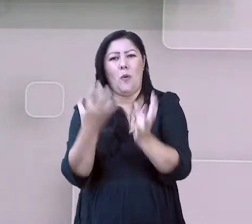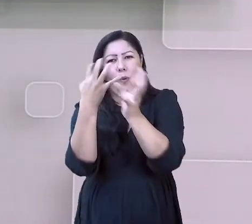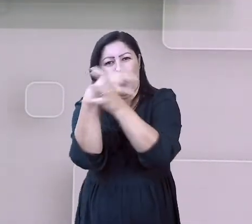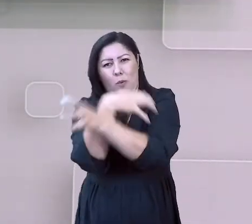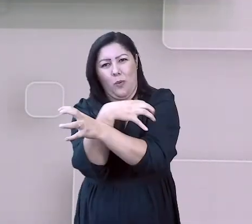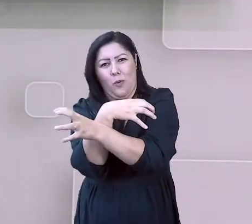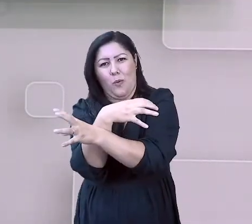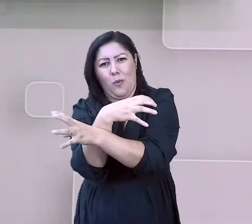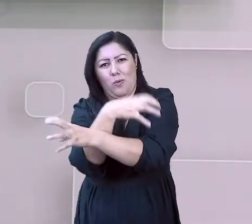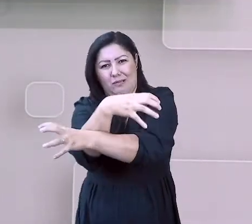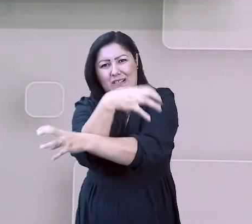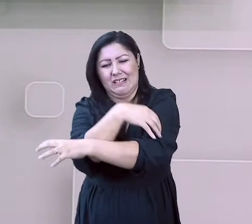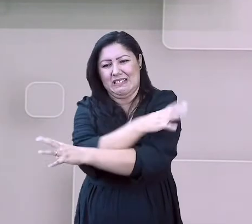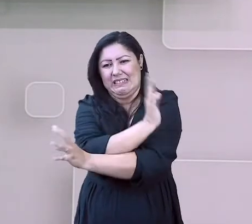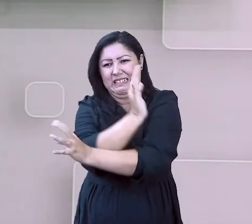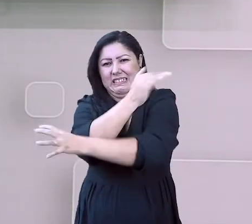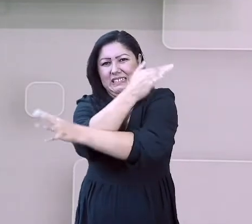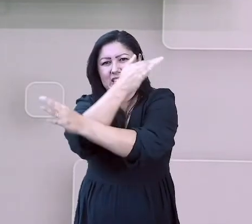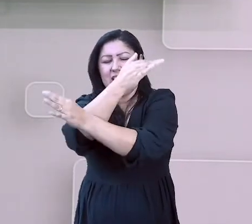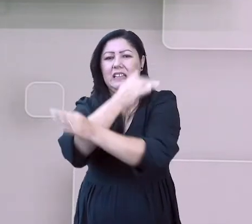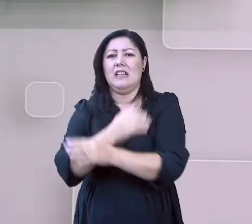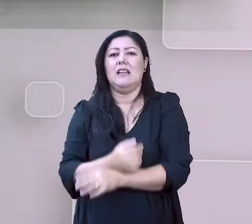com muito espinho.